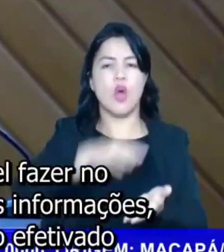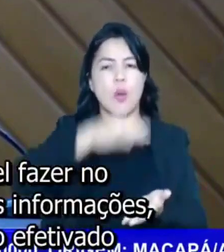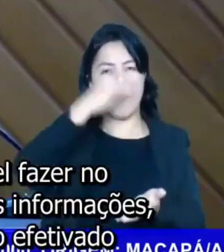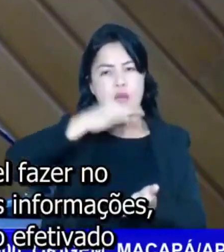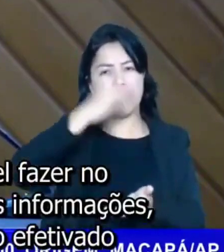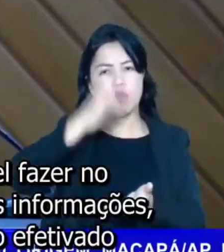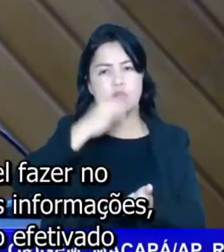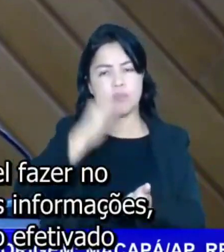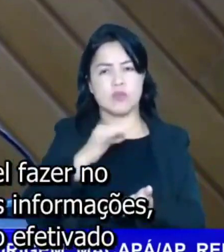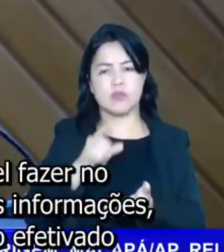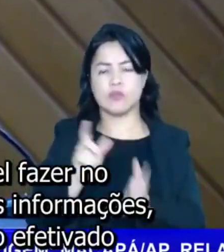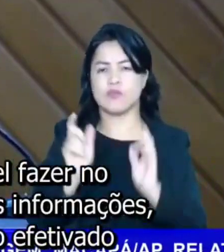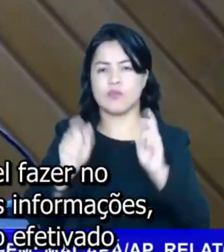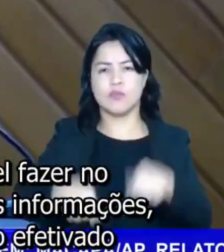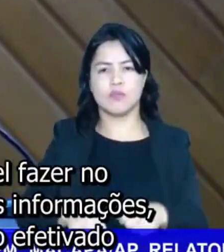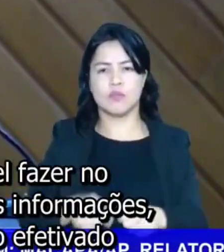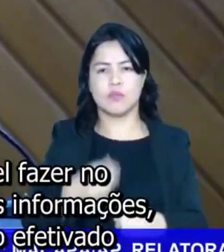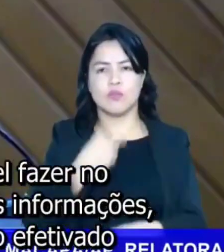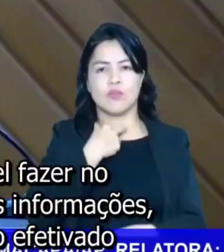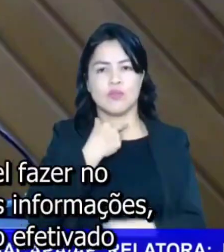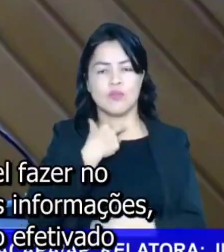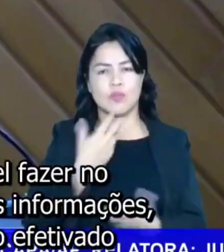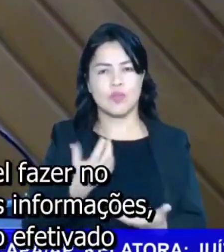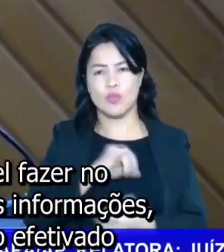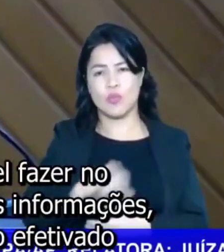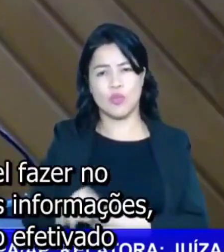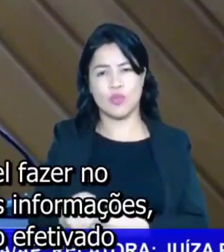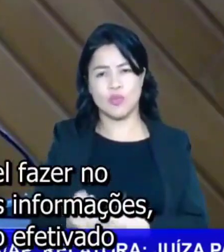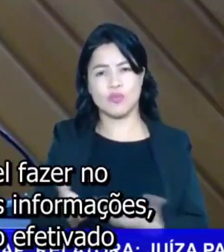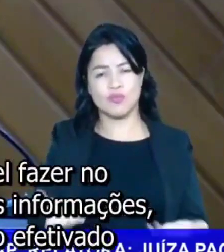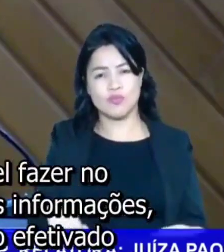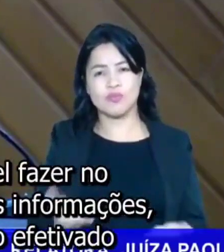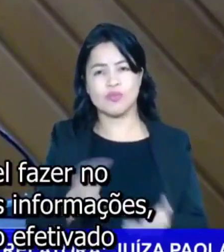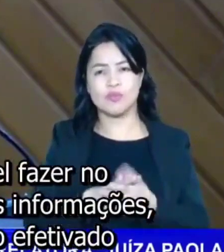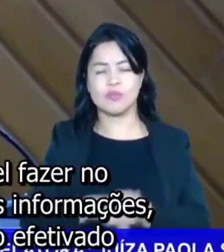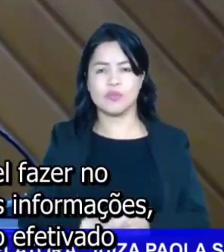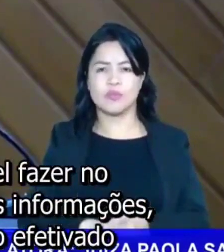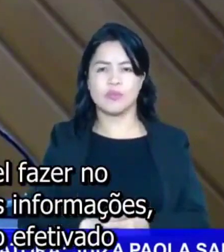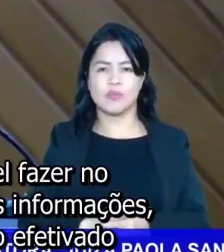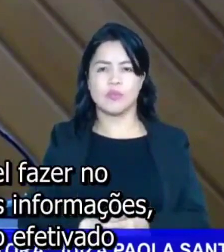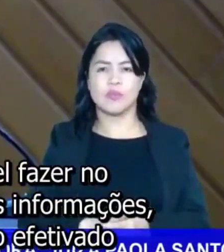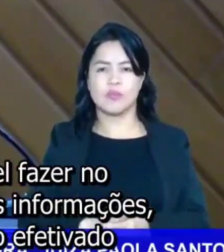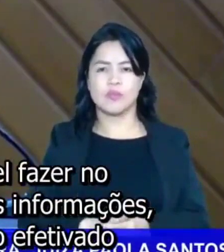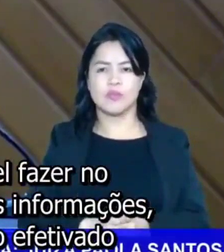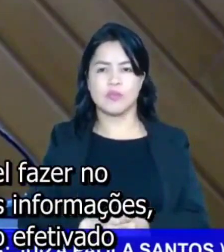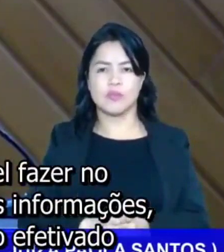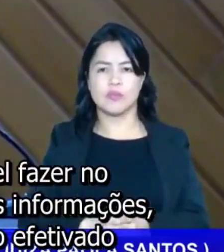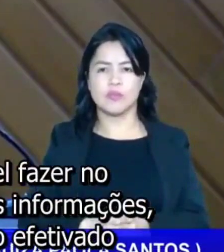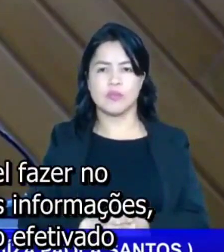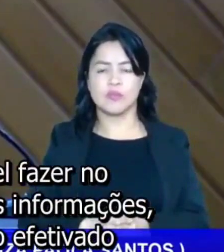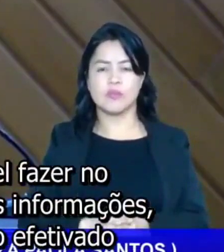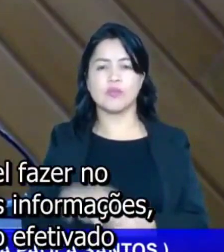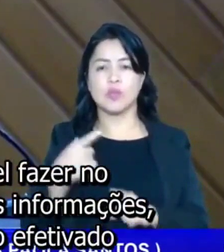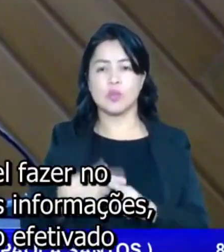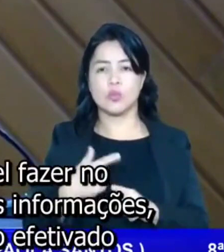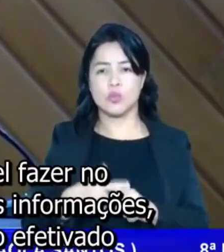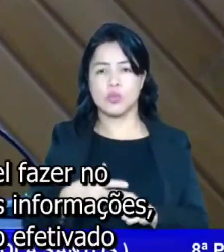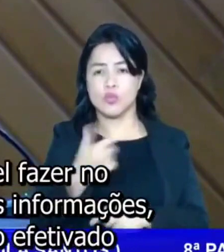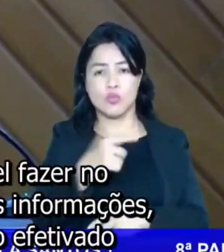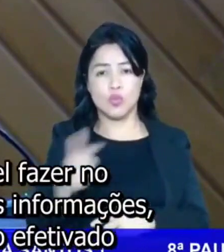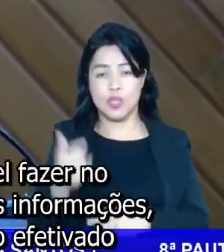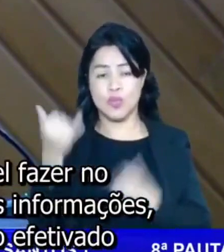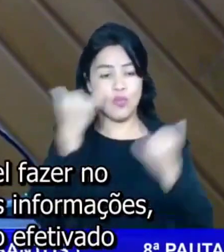justificativa, né? Não foi possível fazer no momento oportuno, em razão da gente não ter